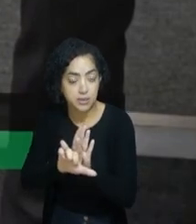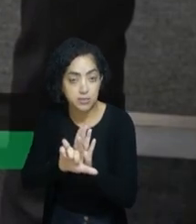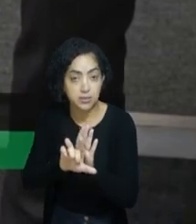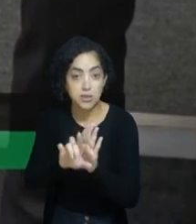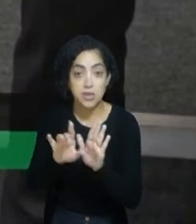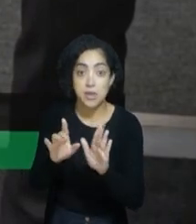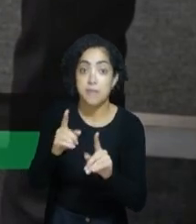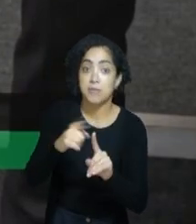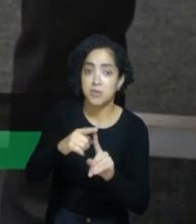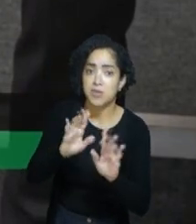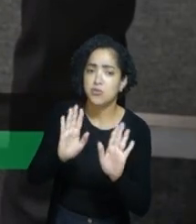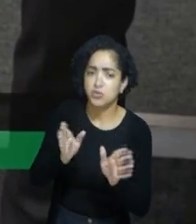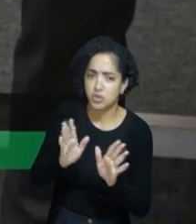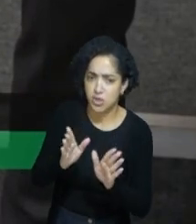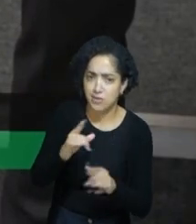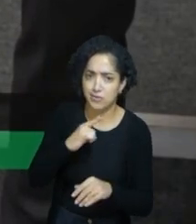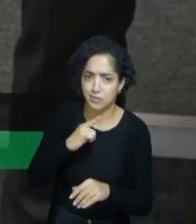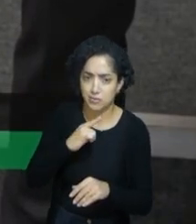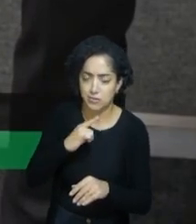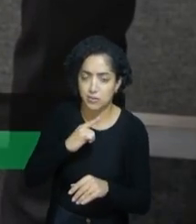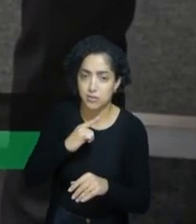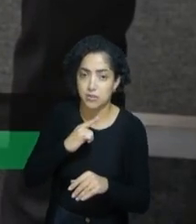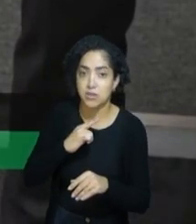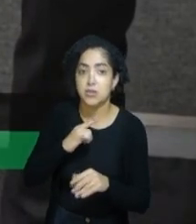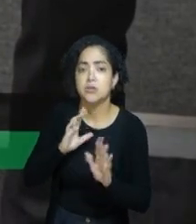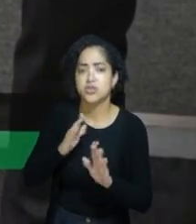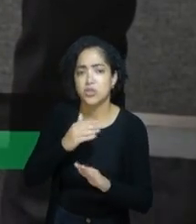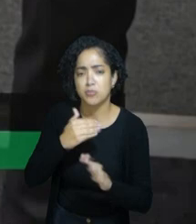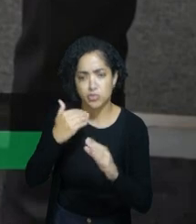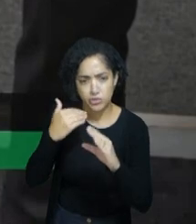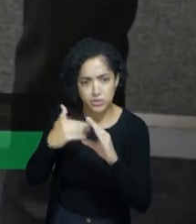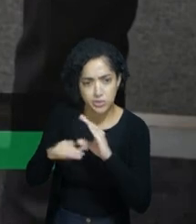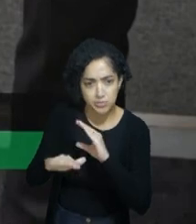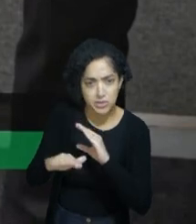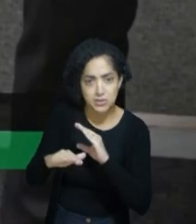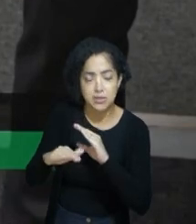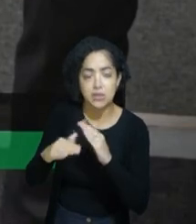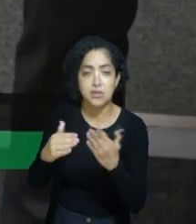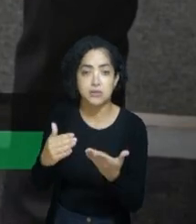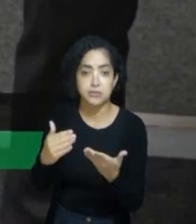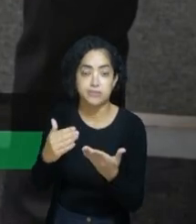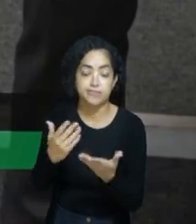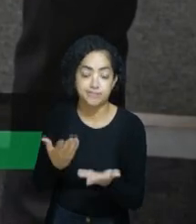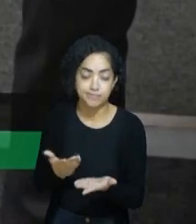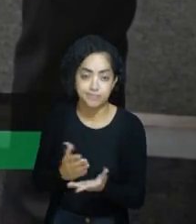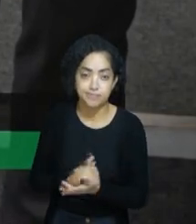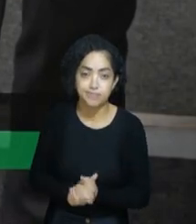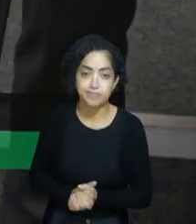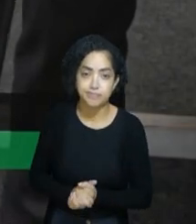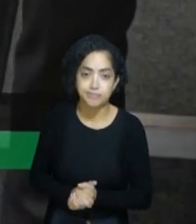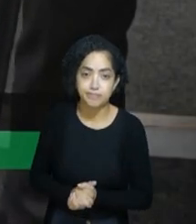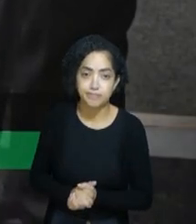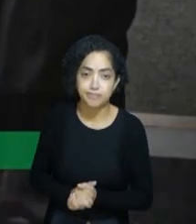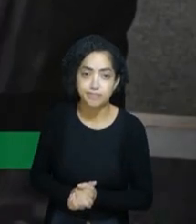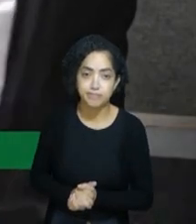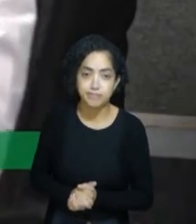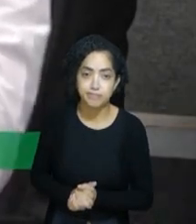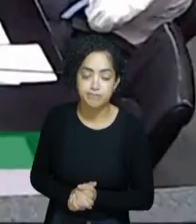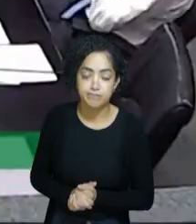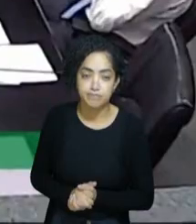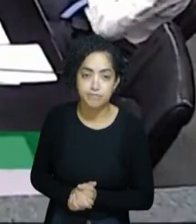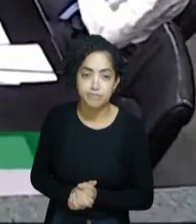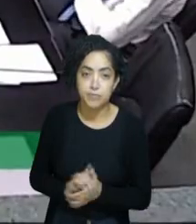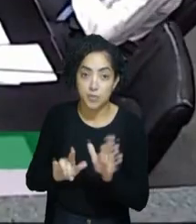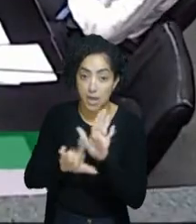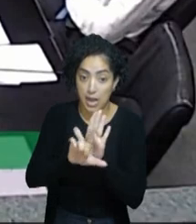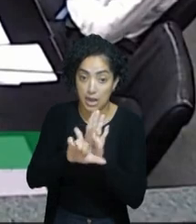primeiro que já tava previsto e segundo que o governo já podia ter mandado tão logo entre aspas Descobriu o problema ainda Deputado que temos a lei geral